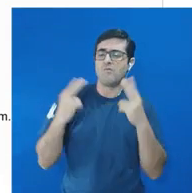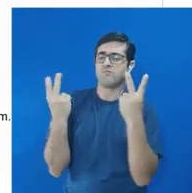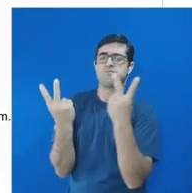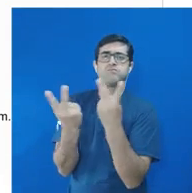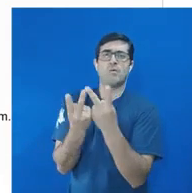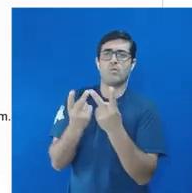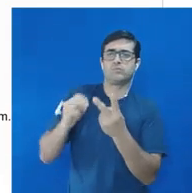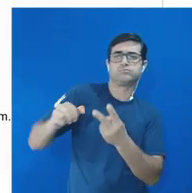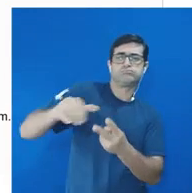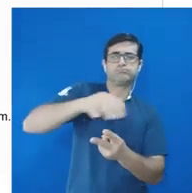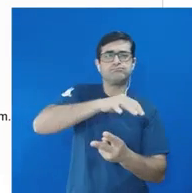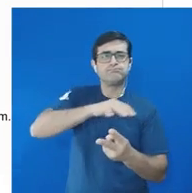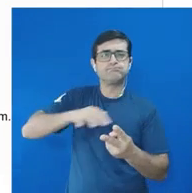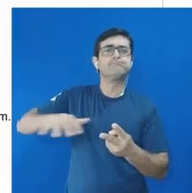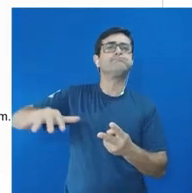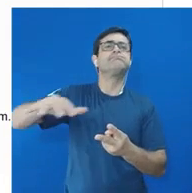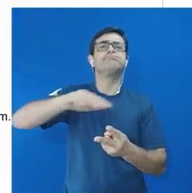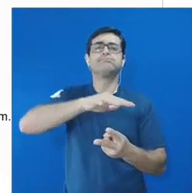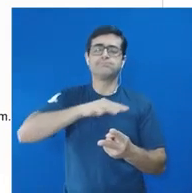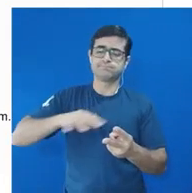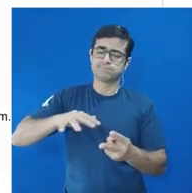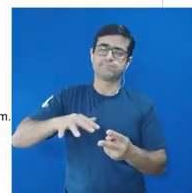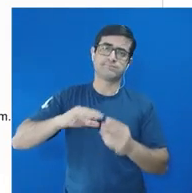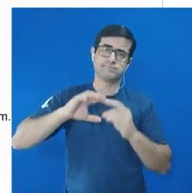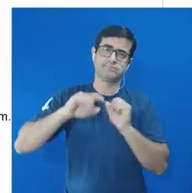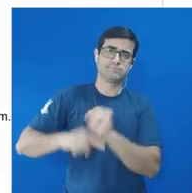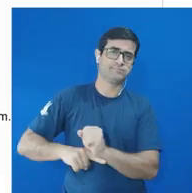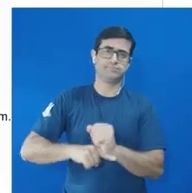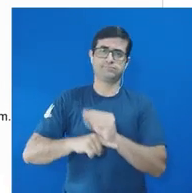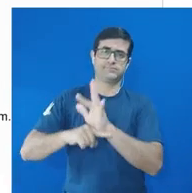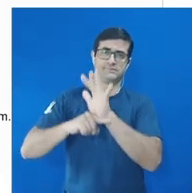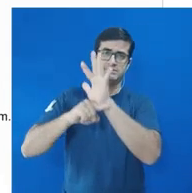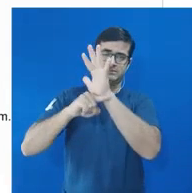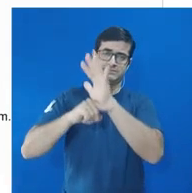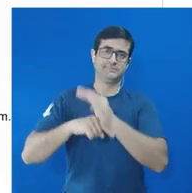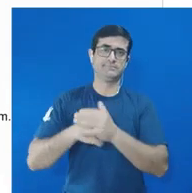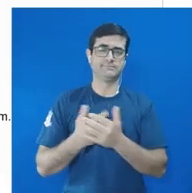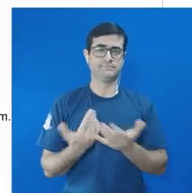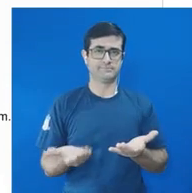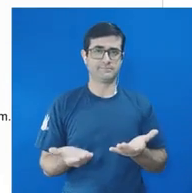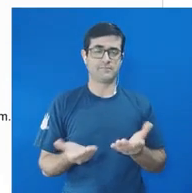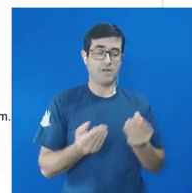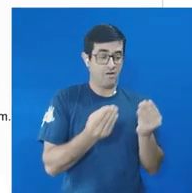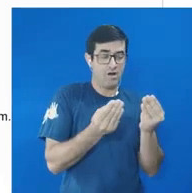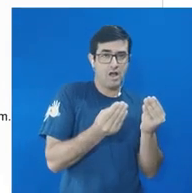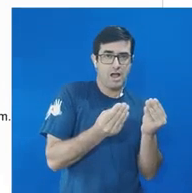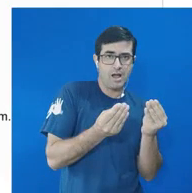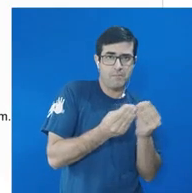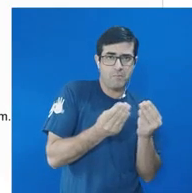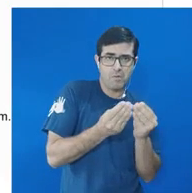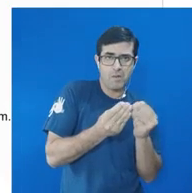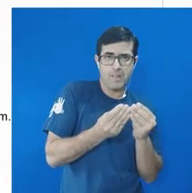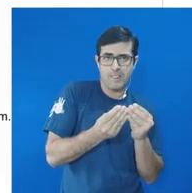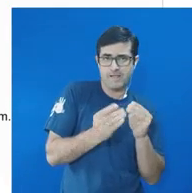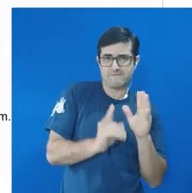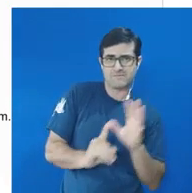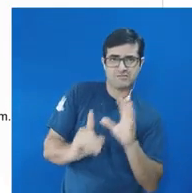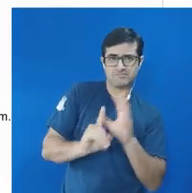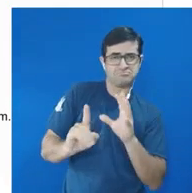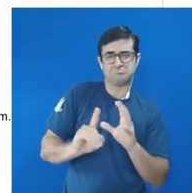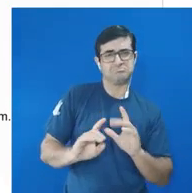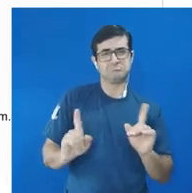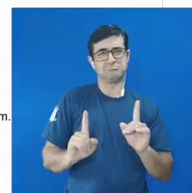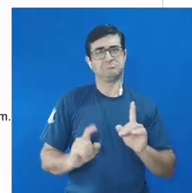né, por esse gás. Então, não vai fazer diferença qual a molécula. Mas